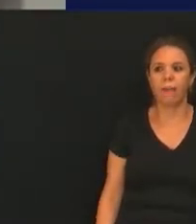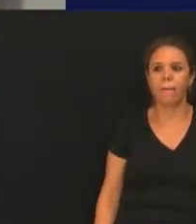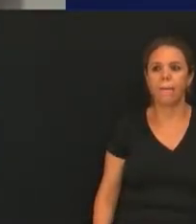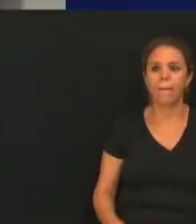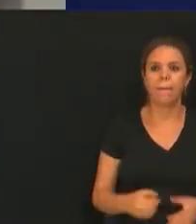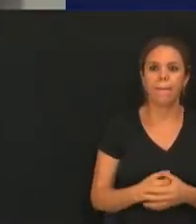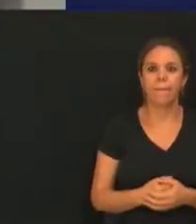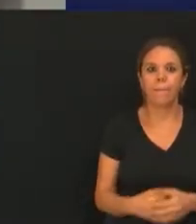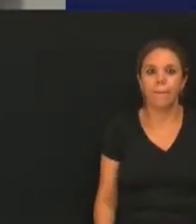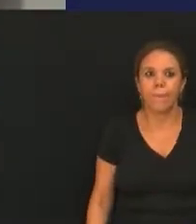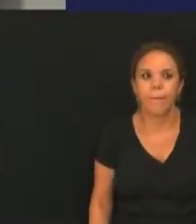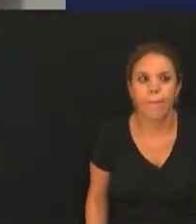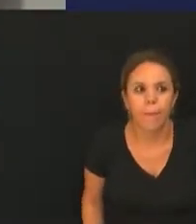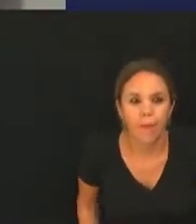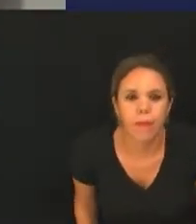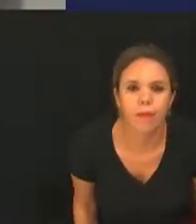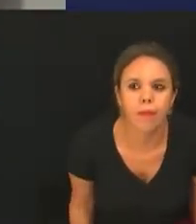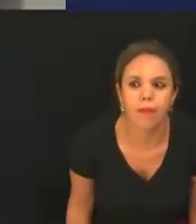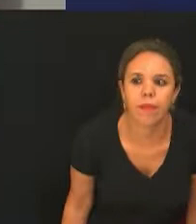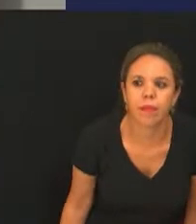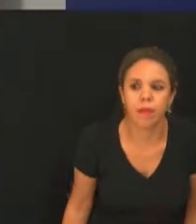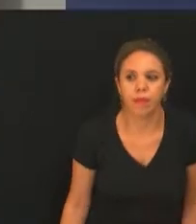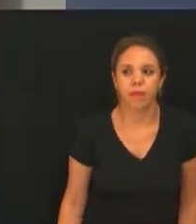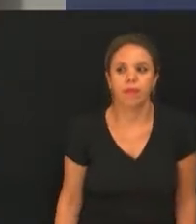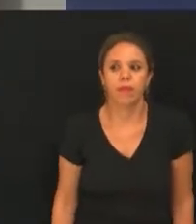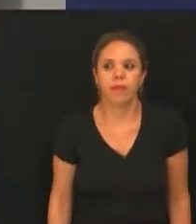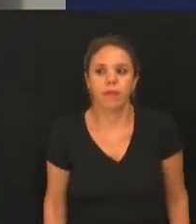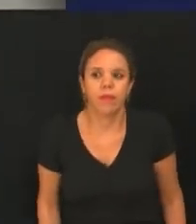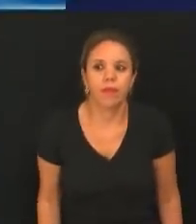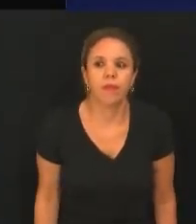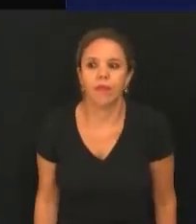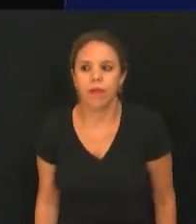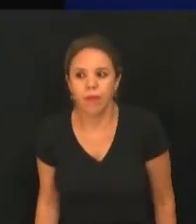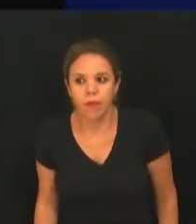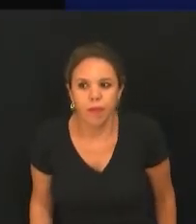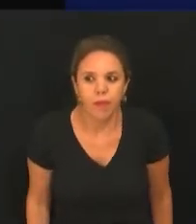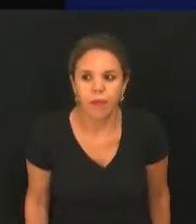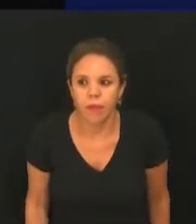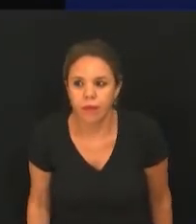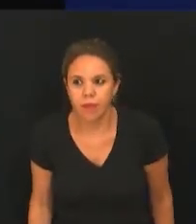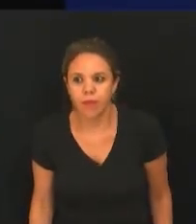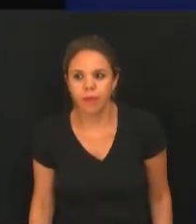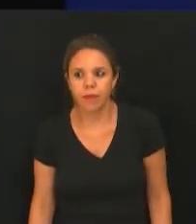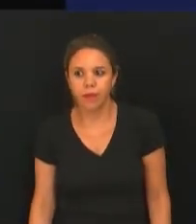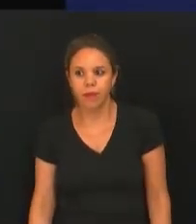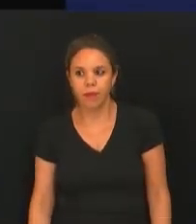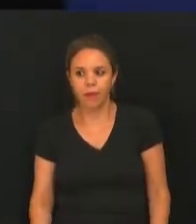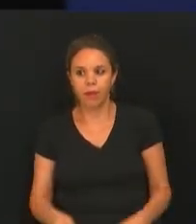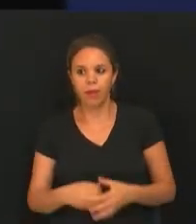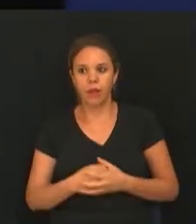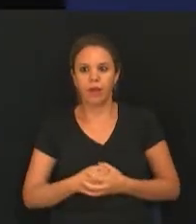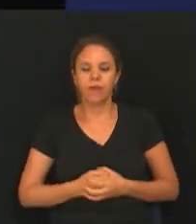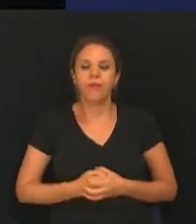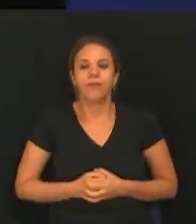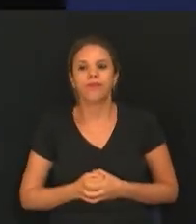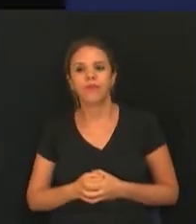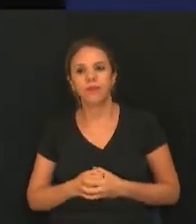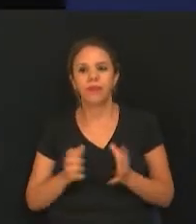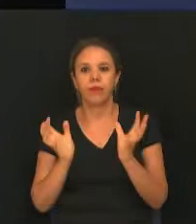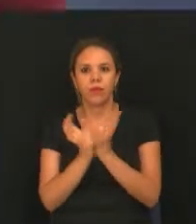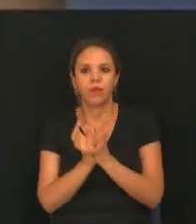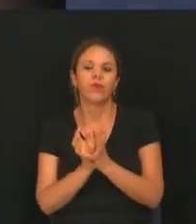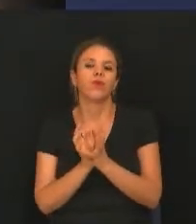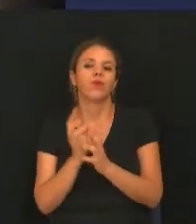apenas 36% das nossas crianças vacinadas. Isso é muito ruim. Comissão de Meio Ambiente promove encontro